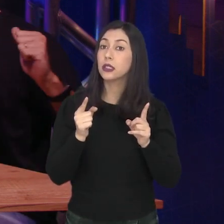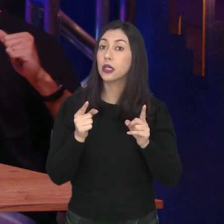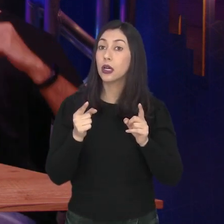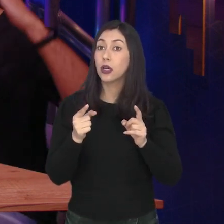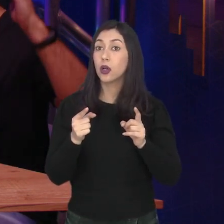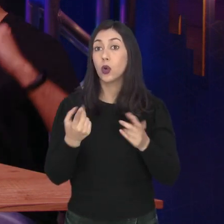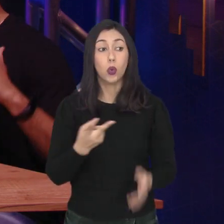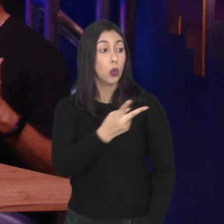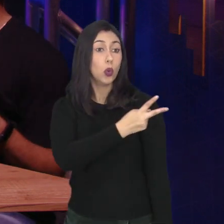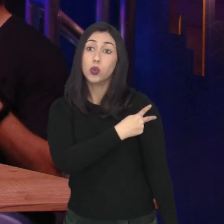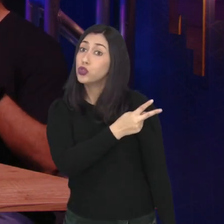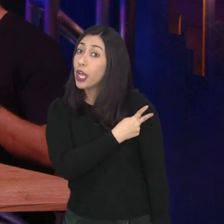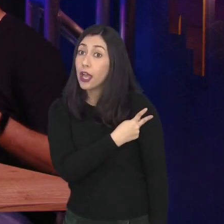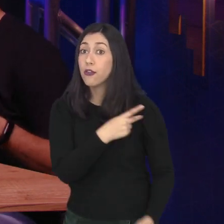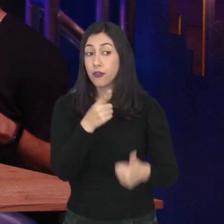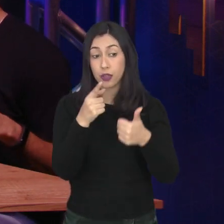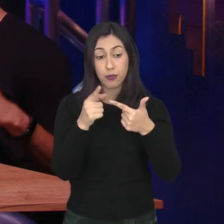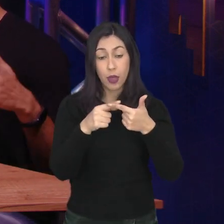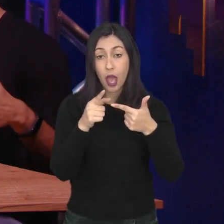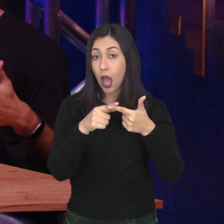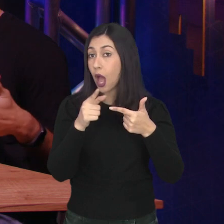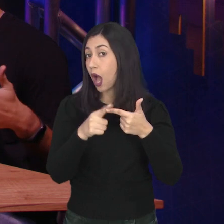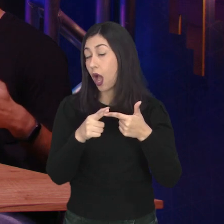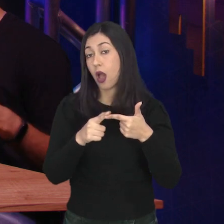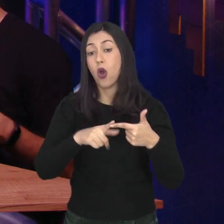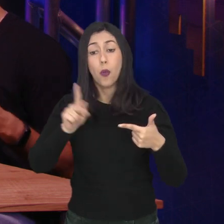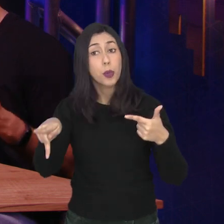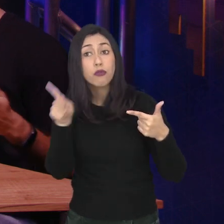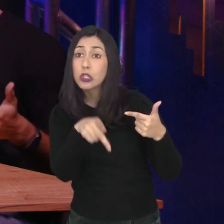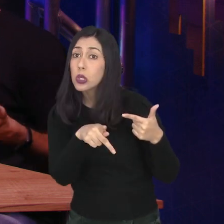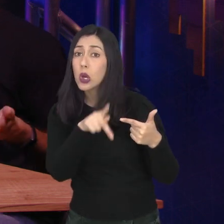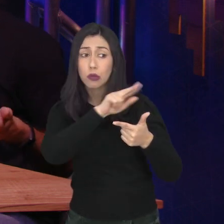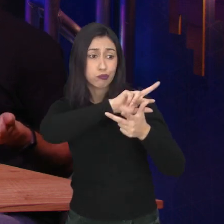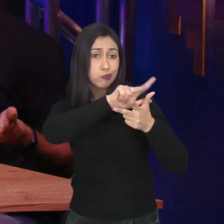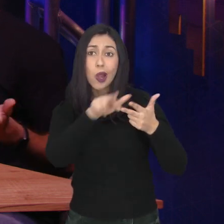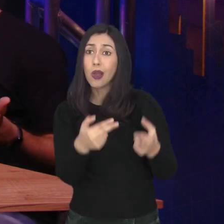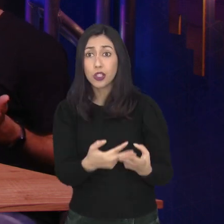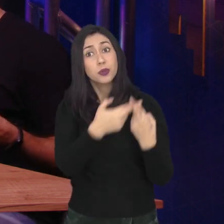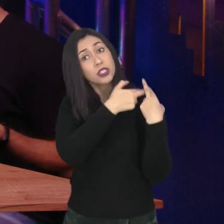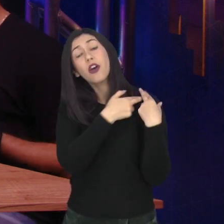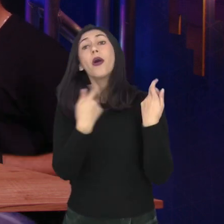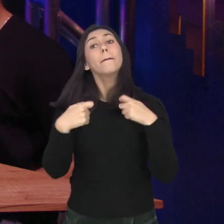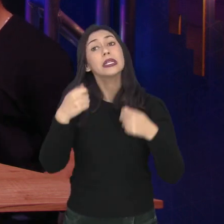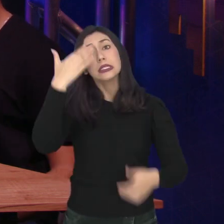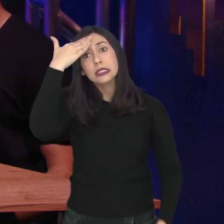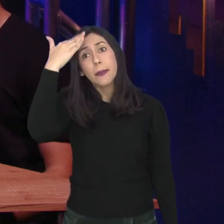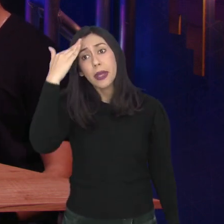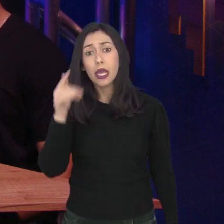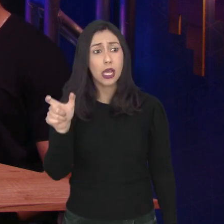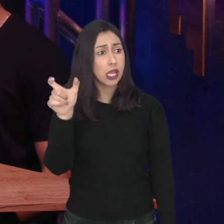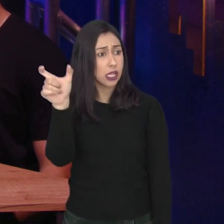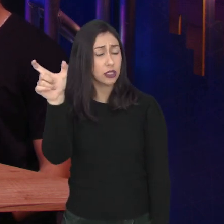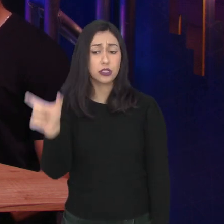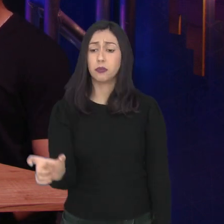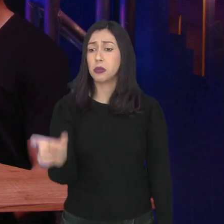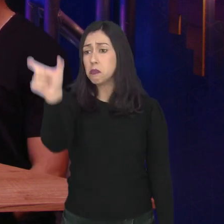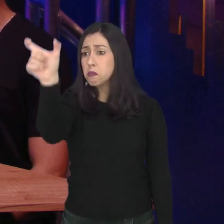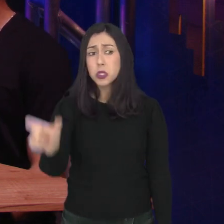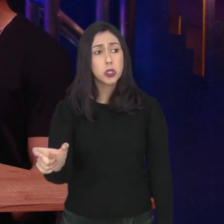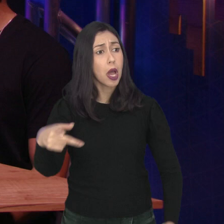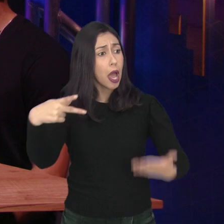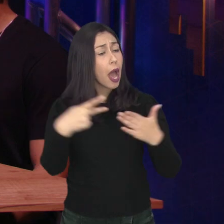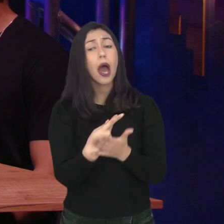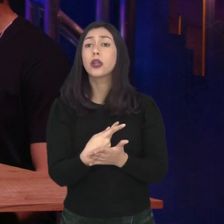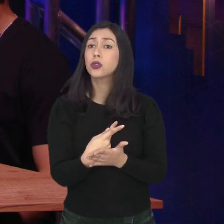os chefes, para a professora, que essa postura tá errada, né? Essa postura, esse